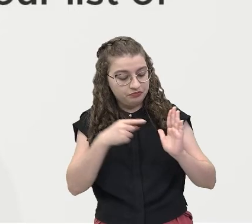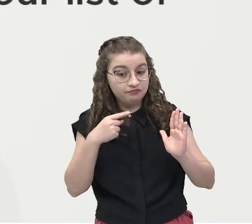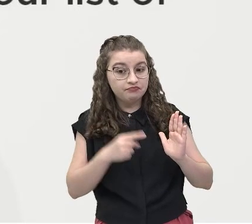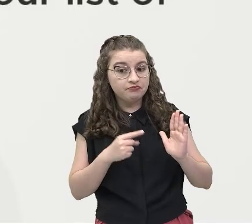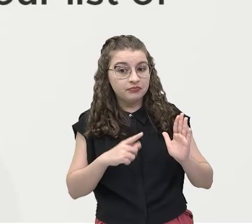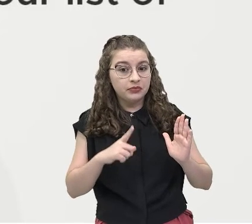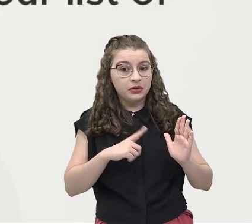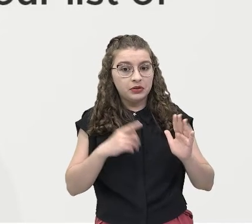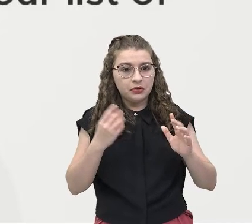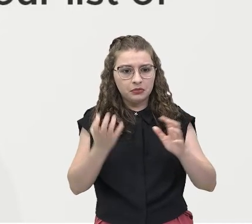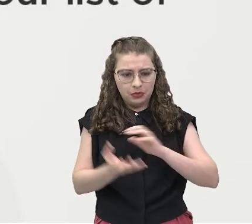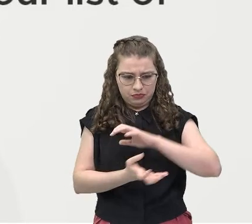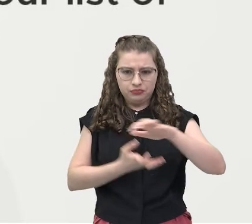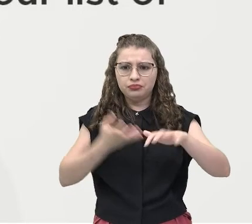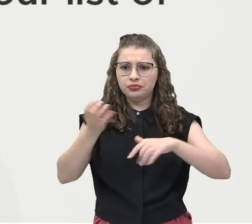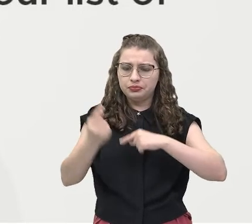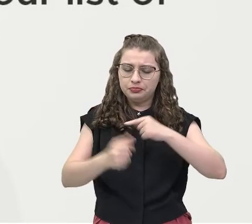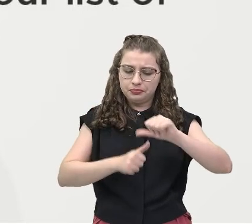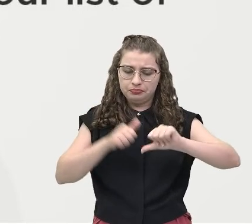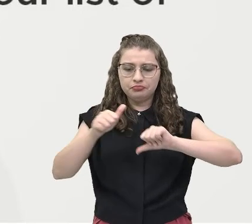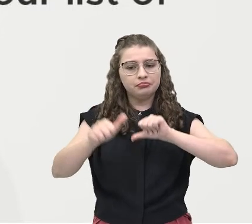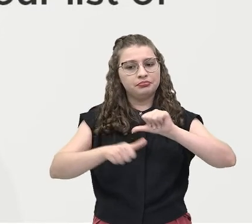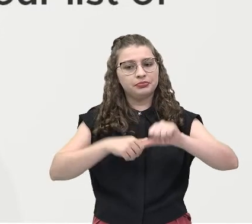está fazendo uma revolução nas indústrias,